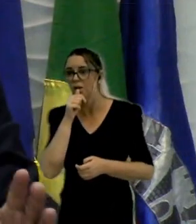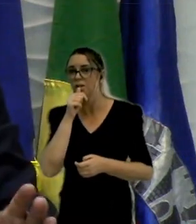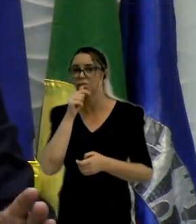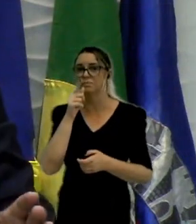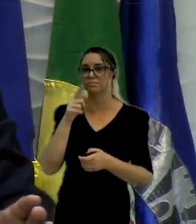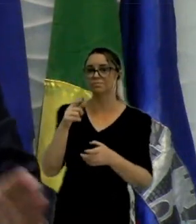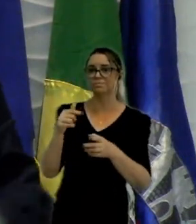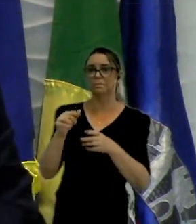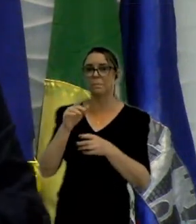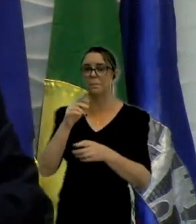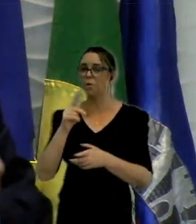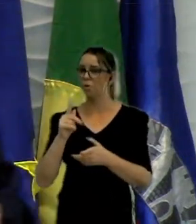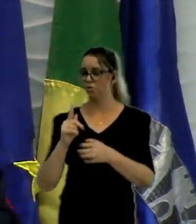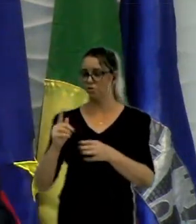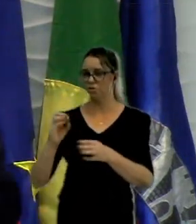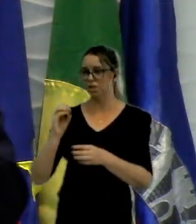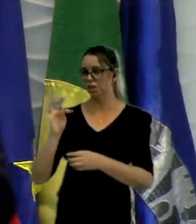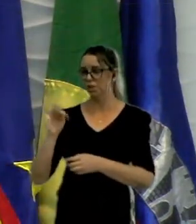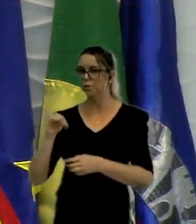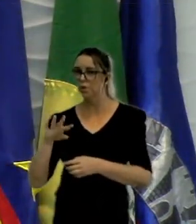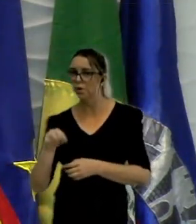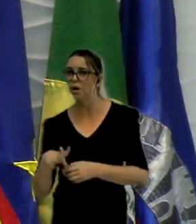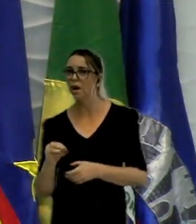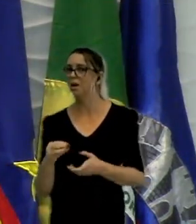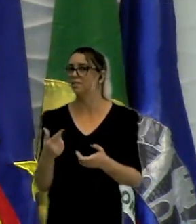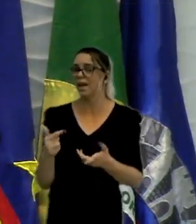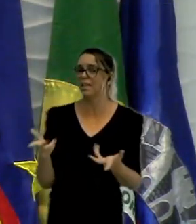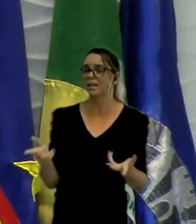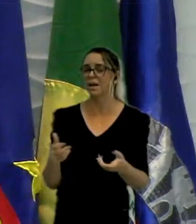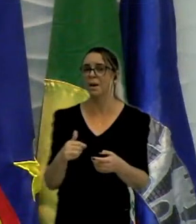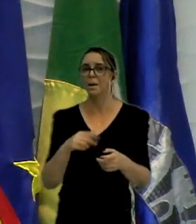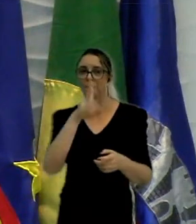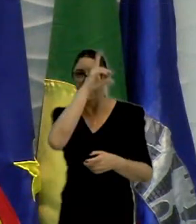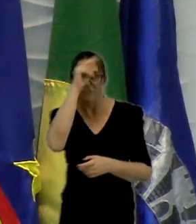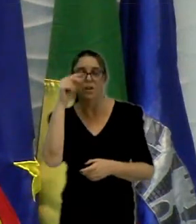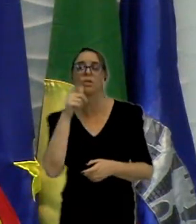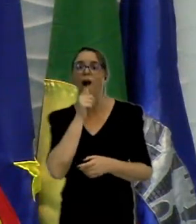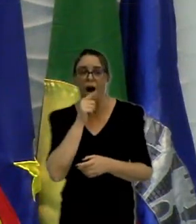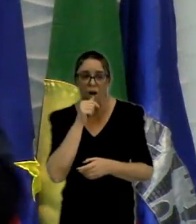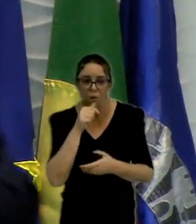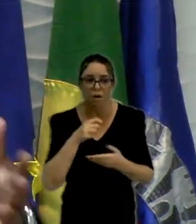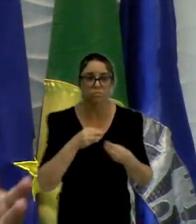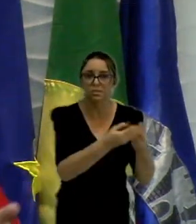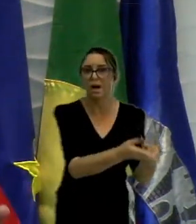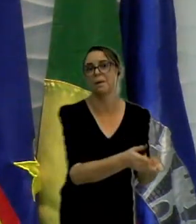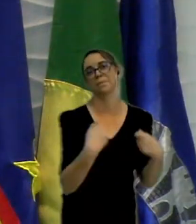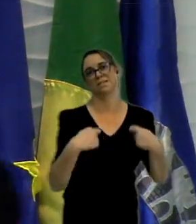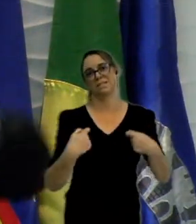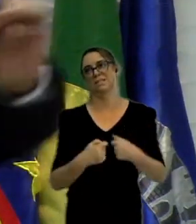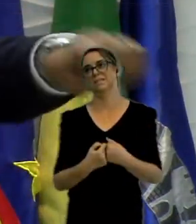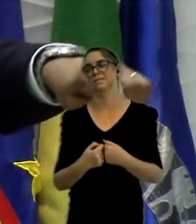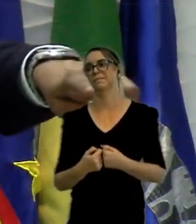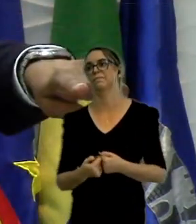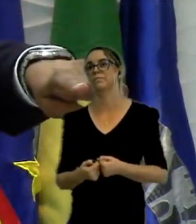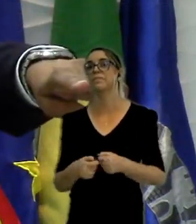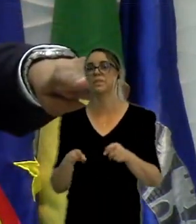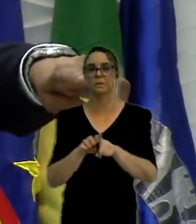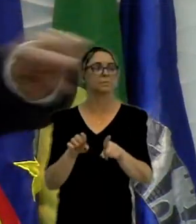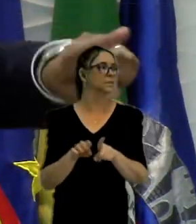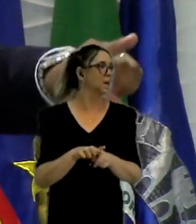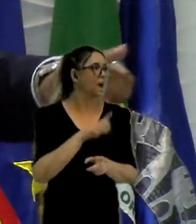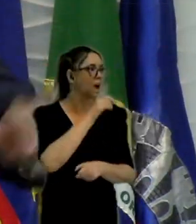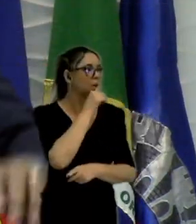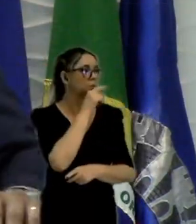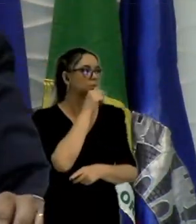funciona. Agora o prefeito tem que colocar as águas. Porque se não colocar, não funciona. E quando coloca água,